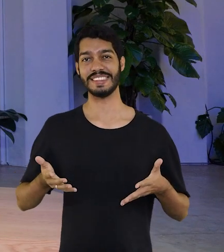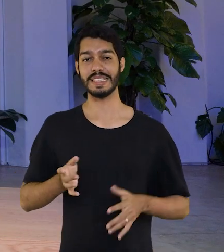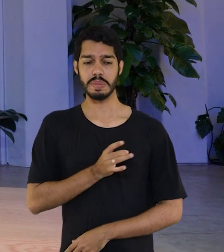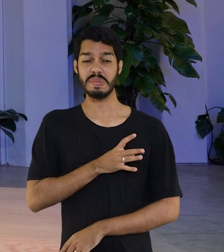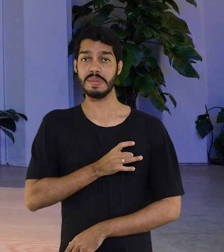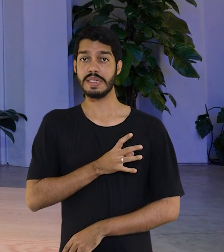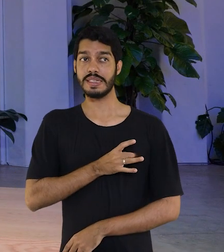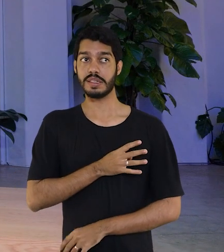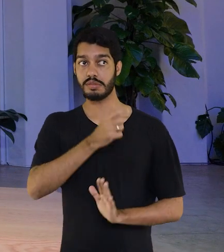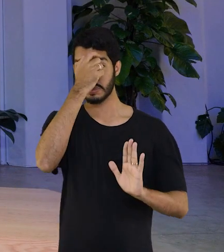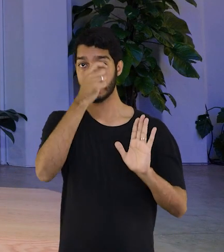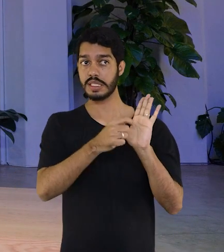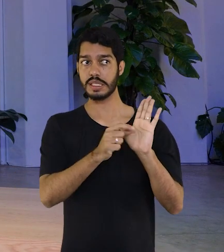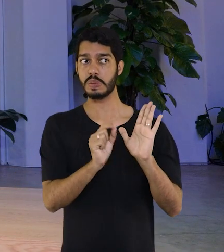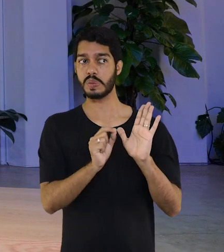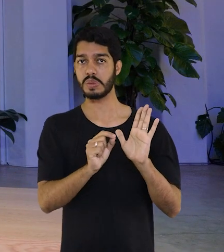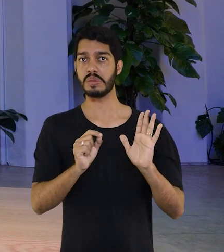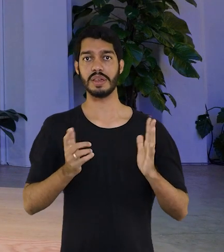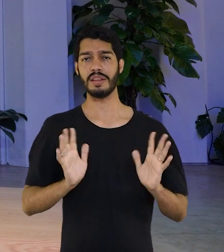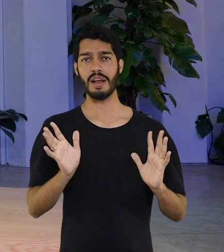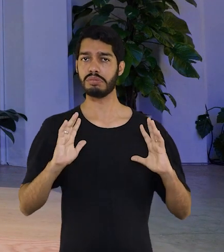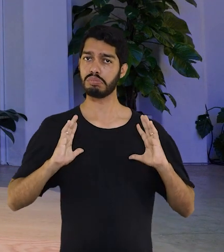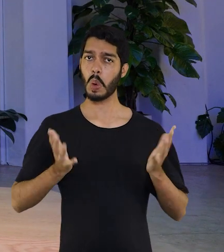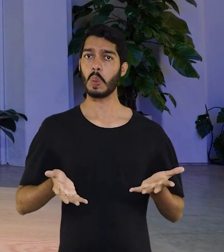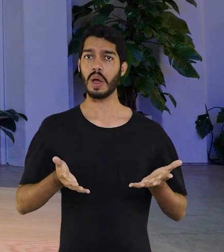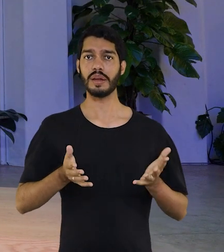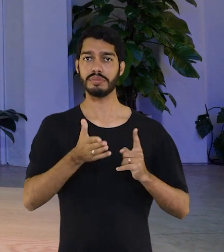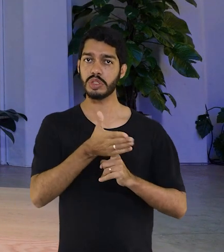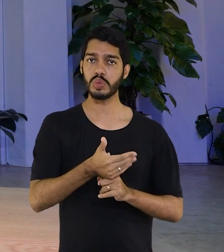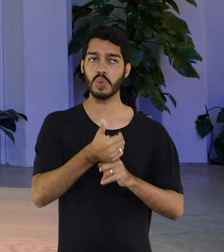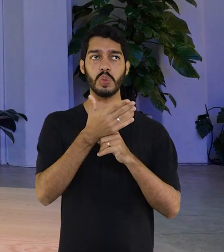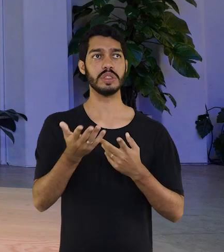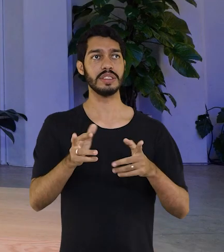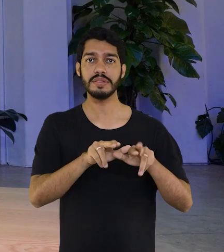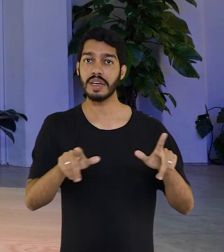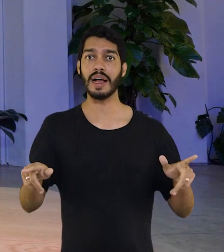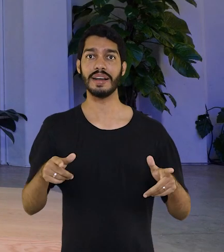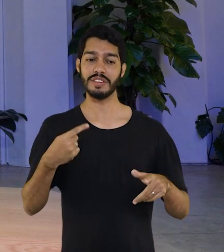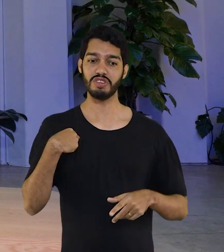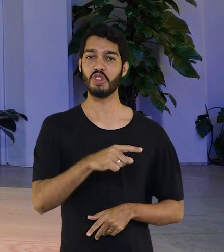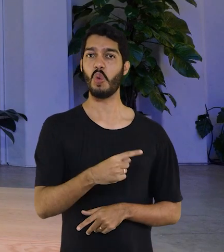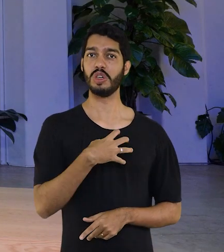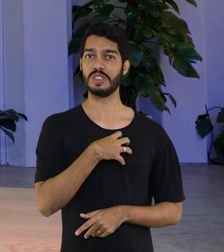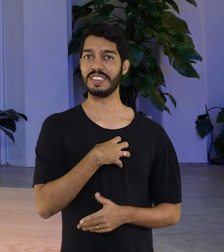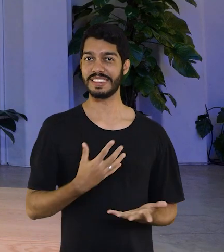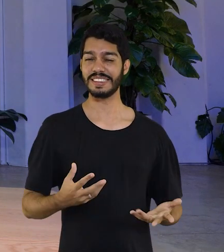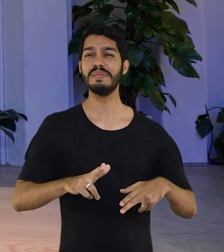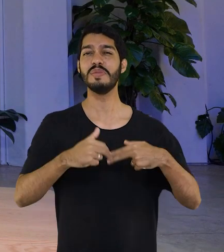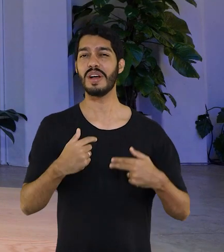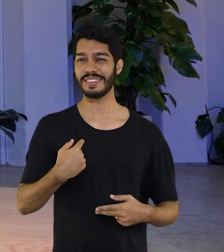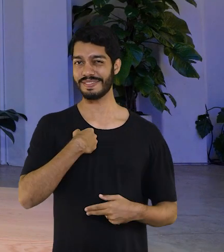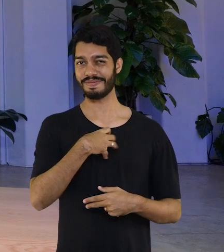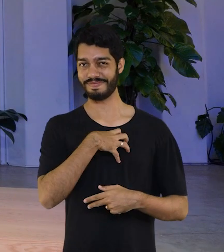termos a coragem e não termos medo de inteligência artificial, não termos medo de tecnologia. Por quê?